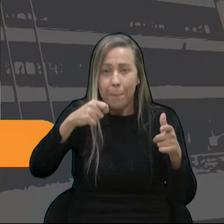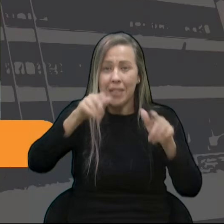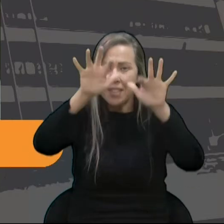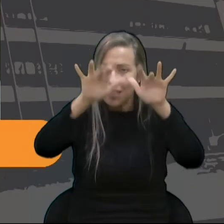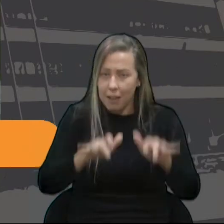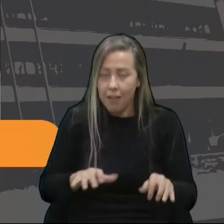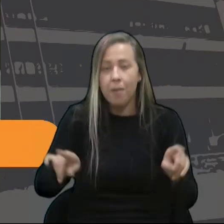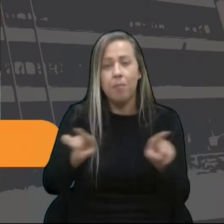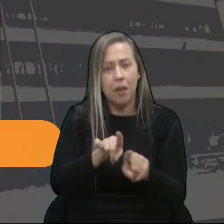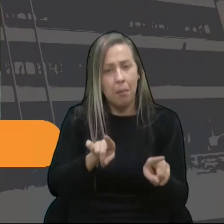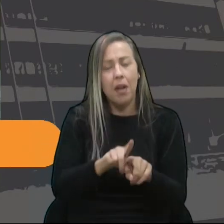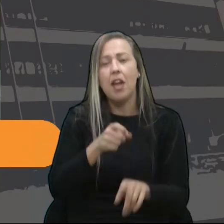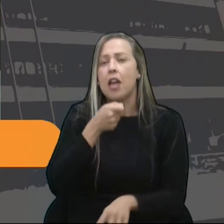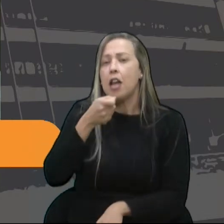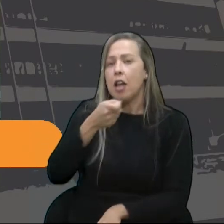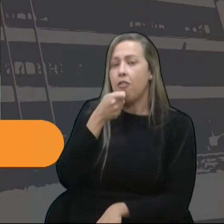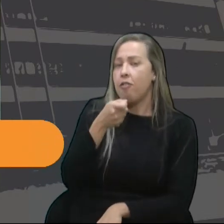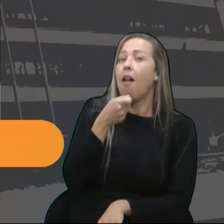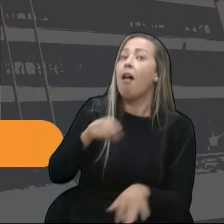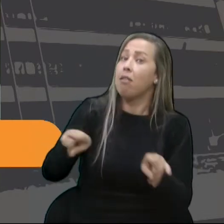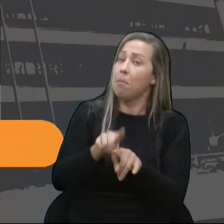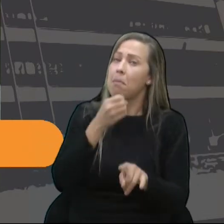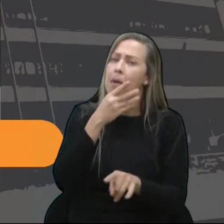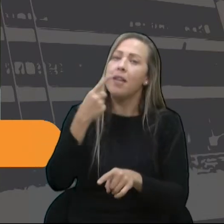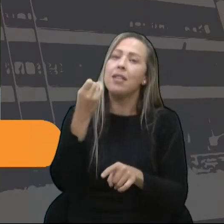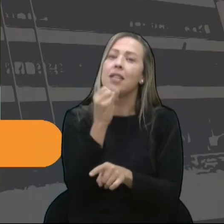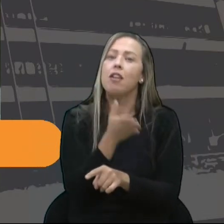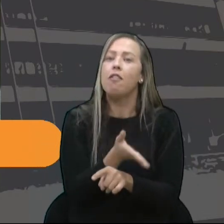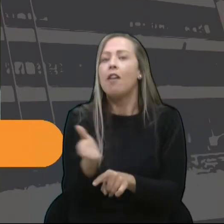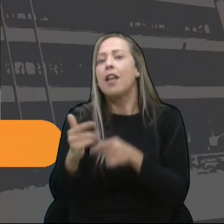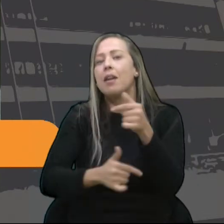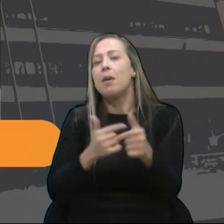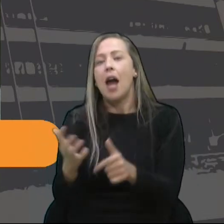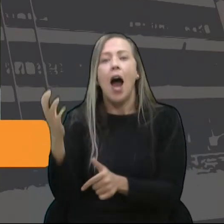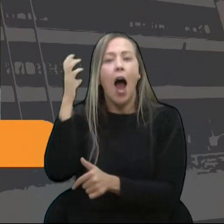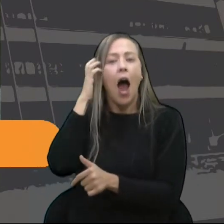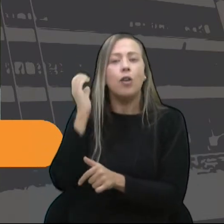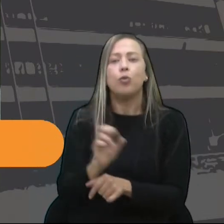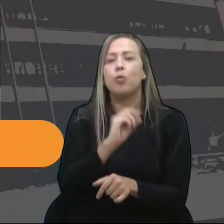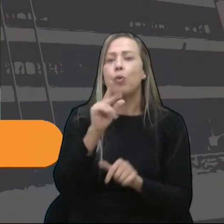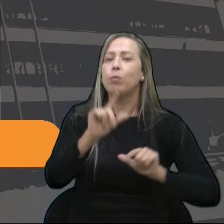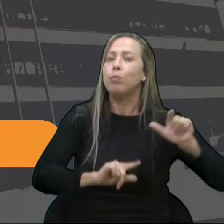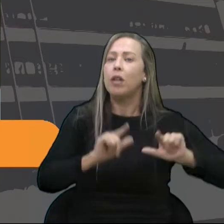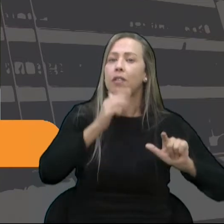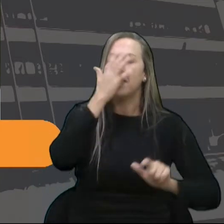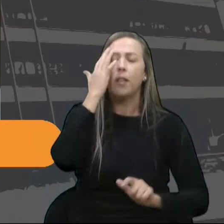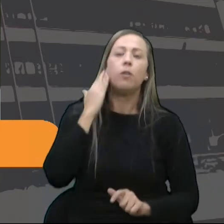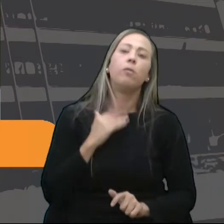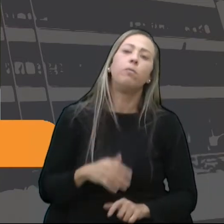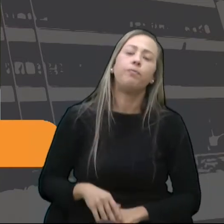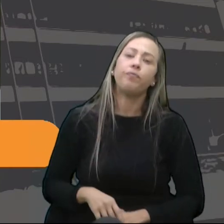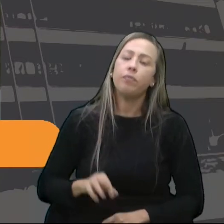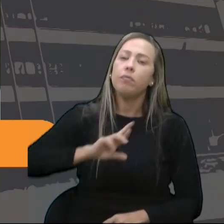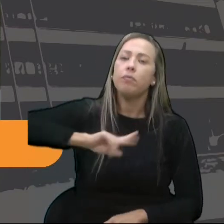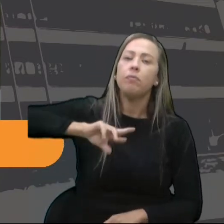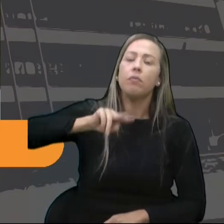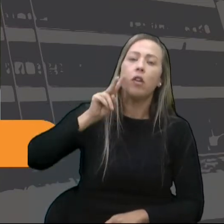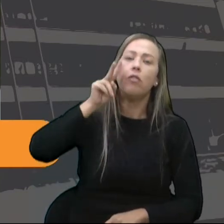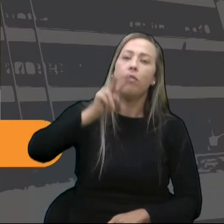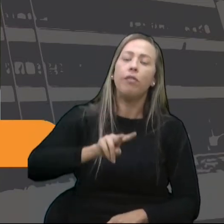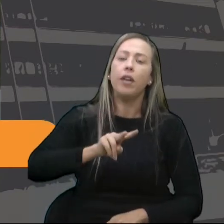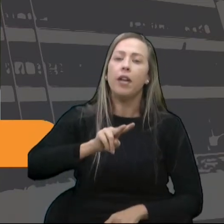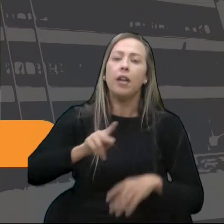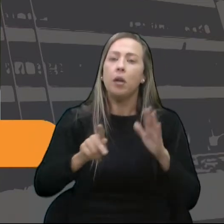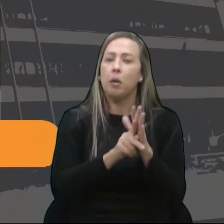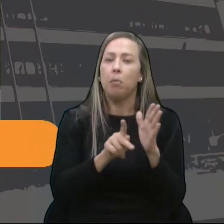bem também se você vai para o rádio ou para a televisão, né? Então, e a gente vê que não só nesse